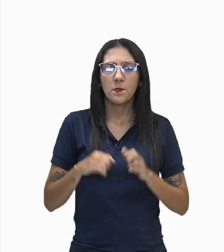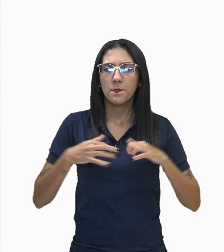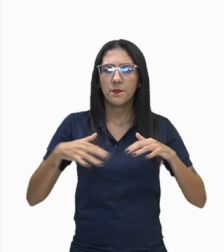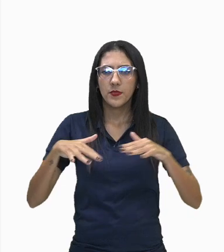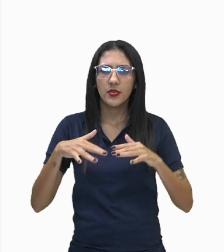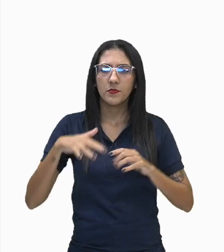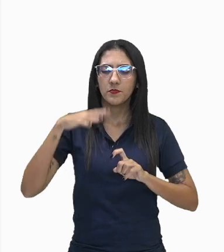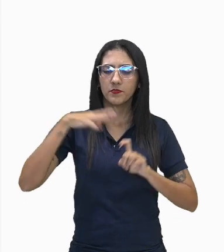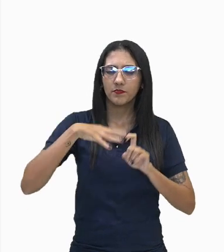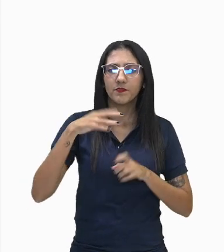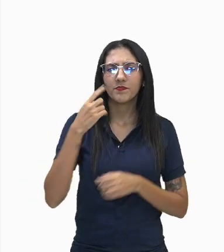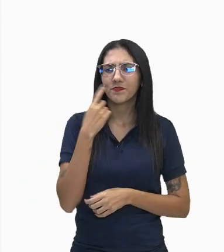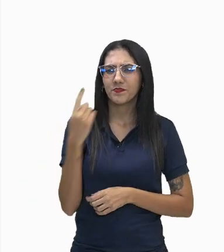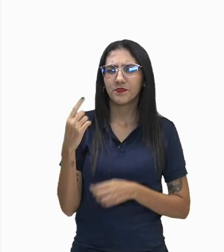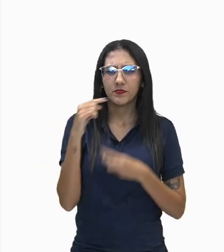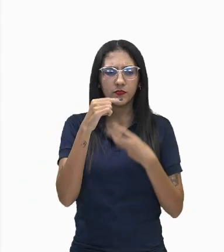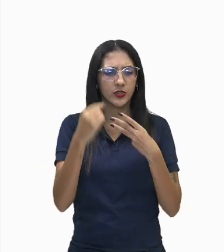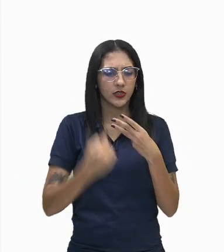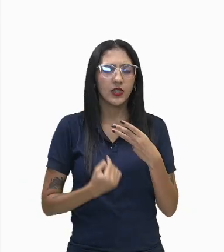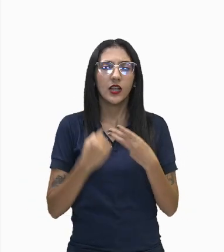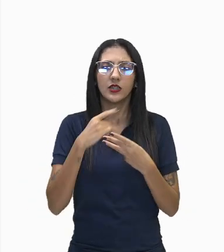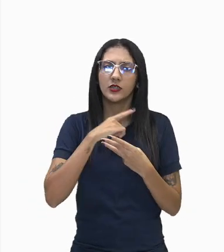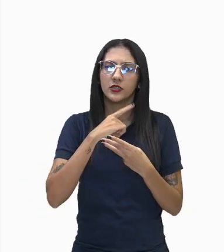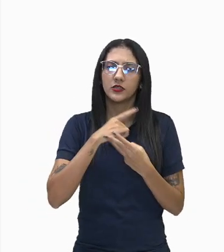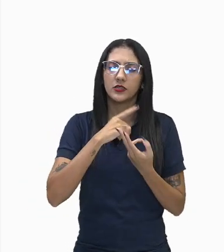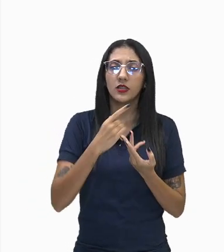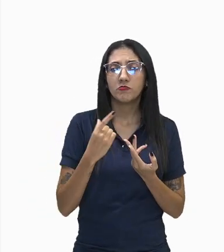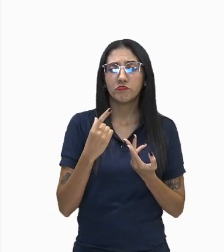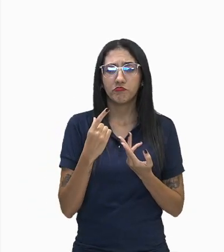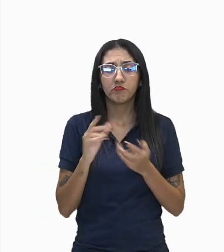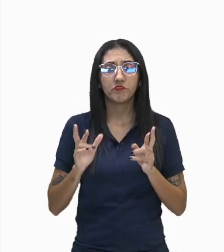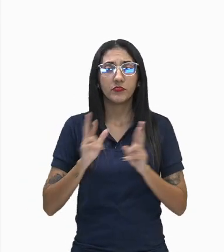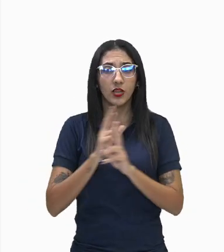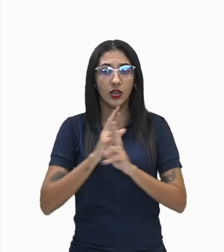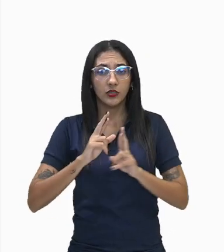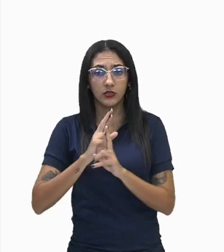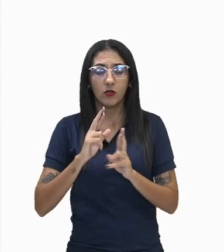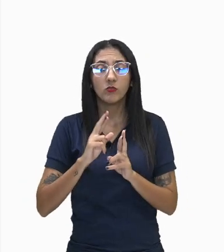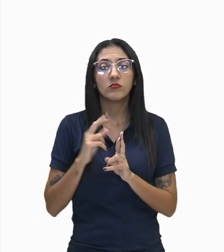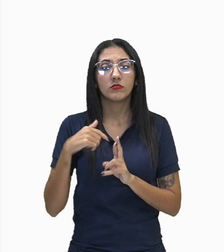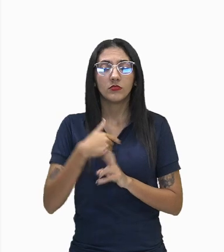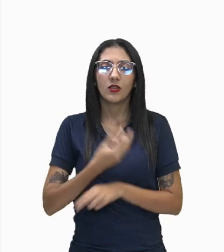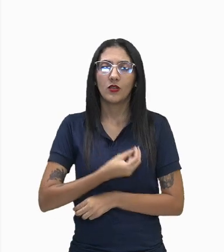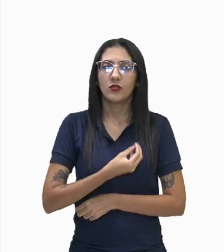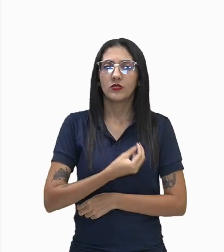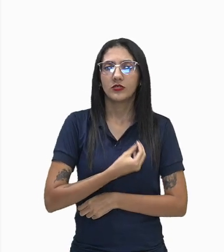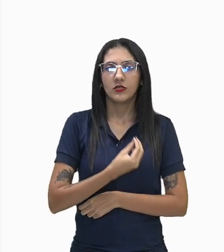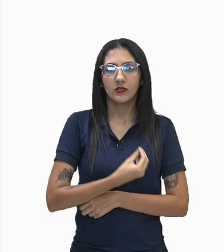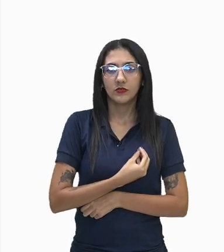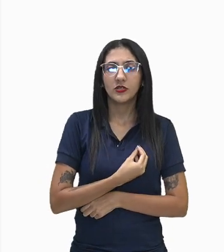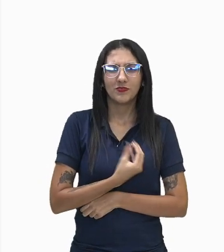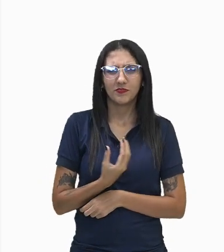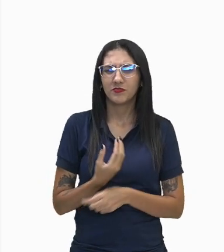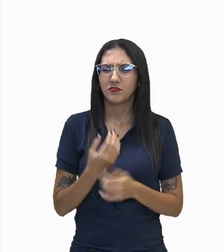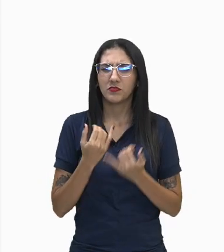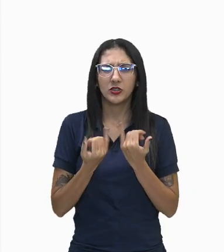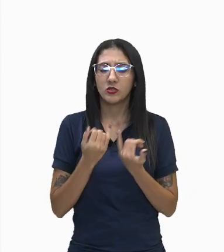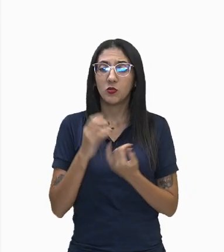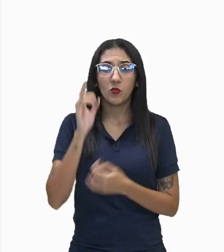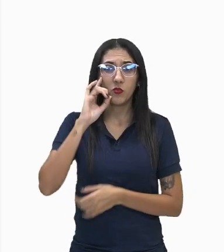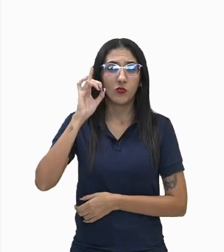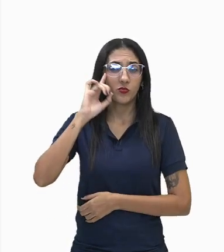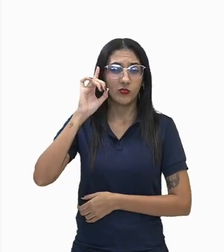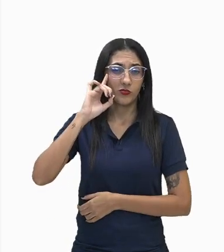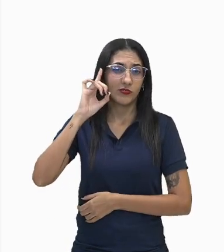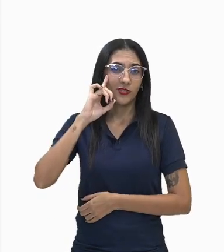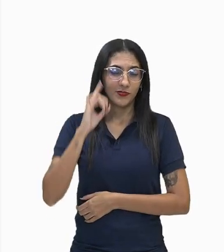três elementos estão, de alguma forma, presentes em nossa vida praticamente todos os